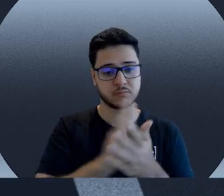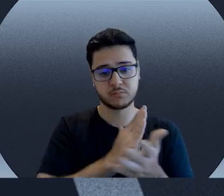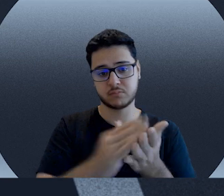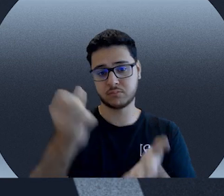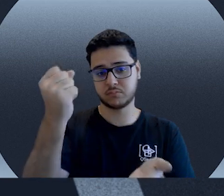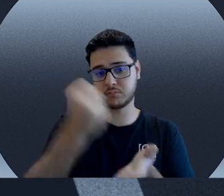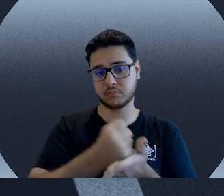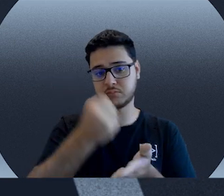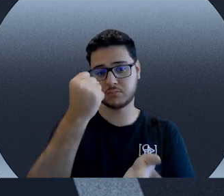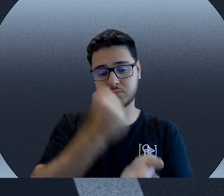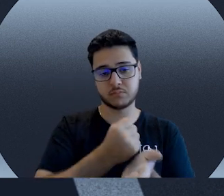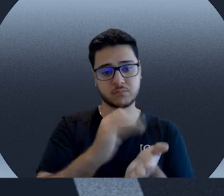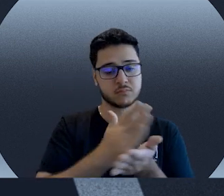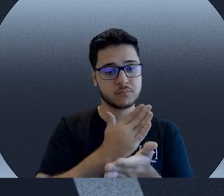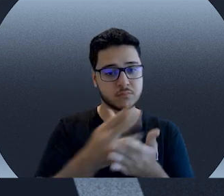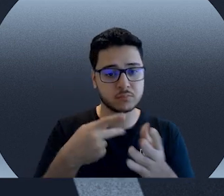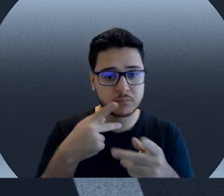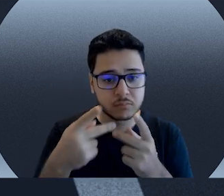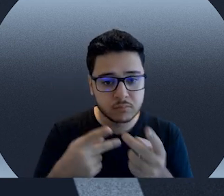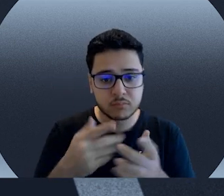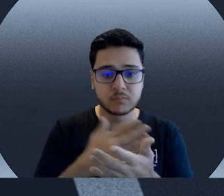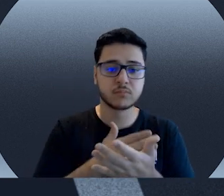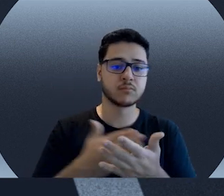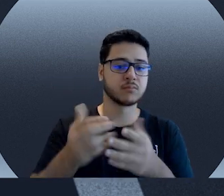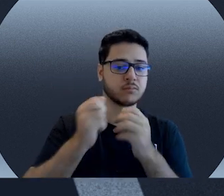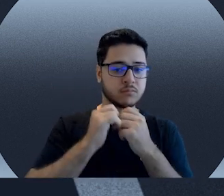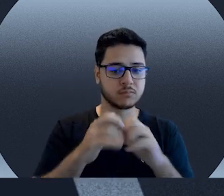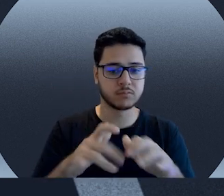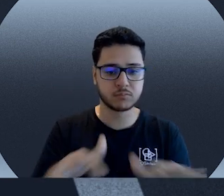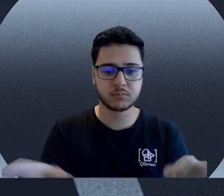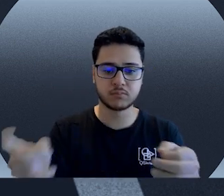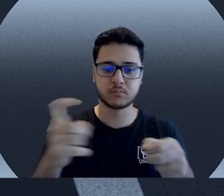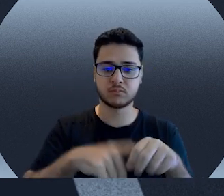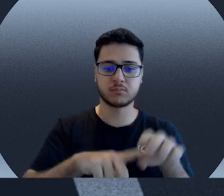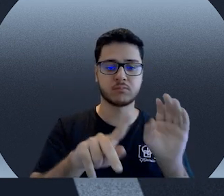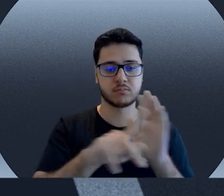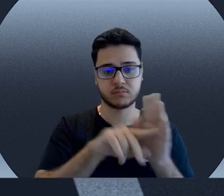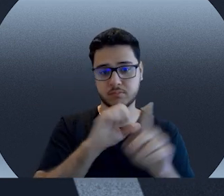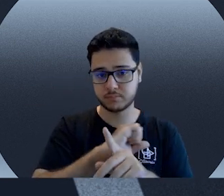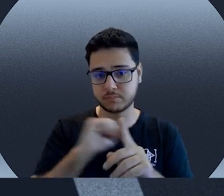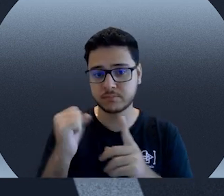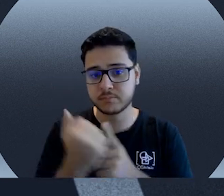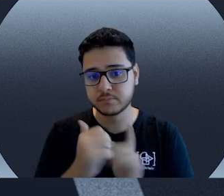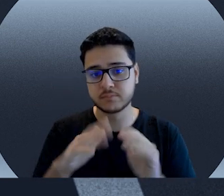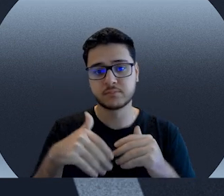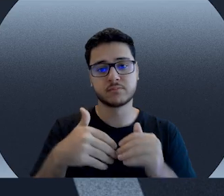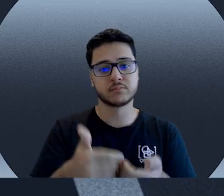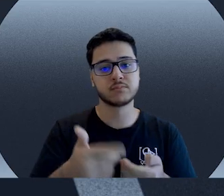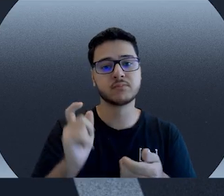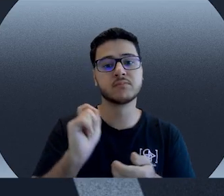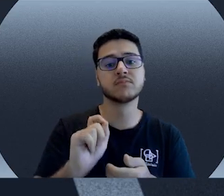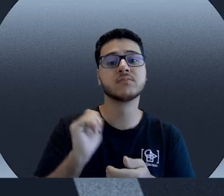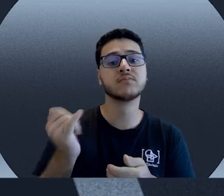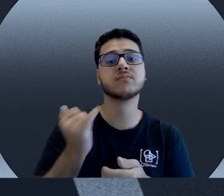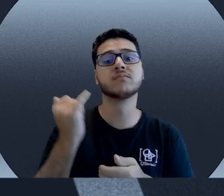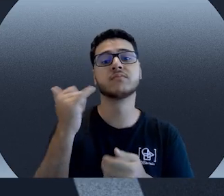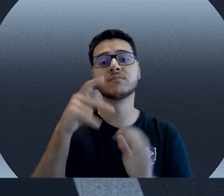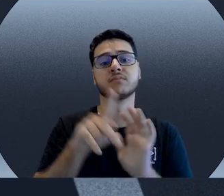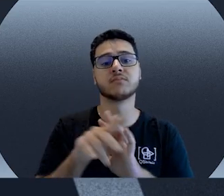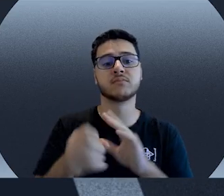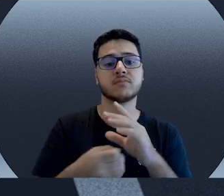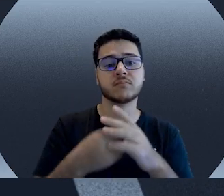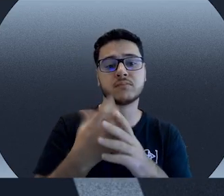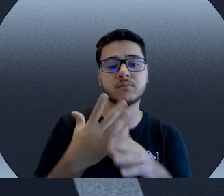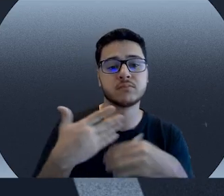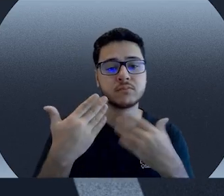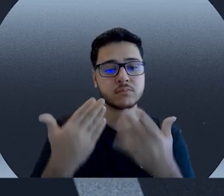alguns carimbos com alguns comentários e elas acabavam circulando e voltavam para o meio social. Então, assim, o que importa nessa produção